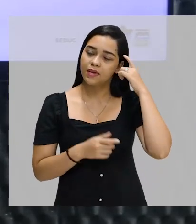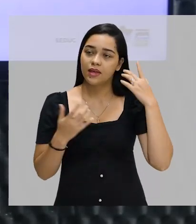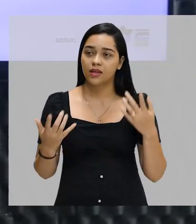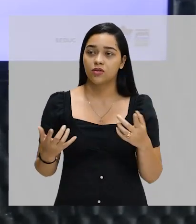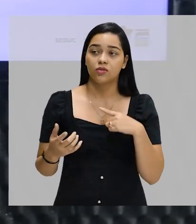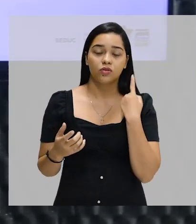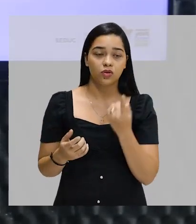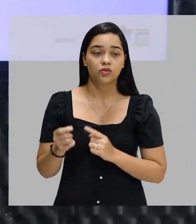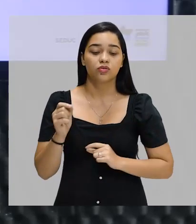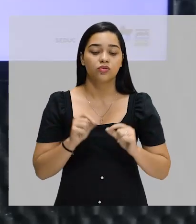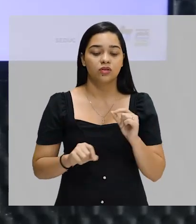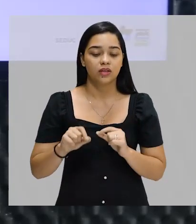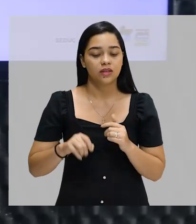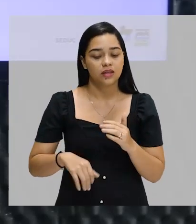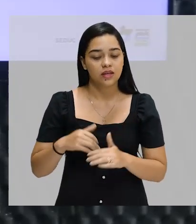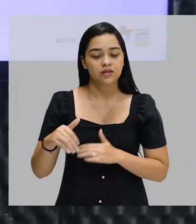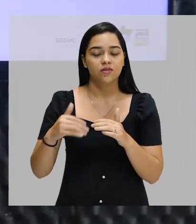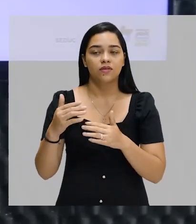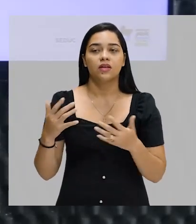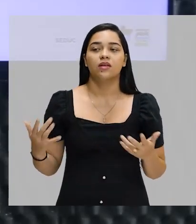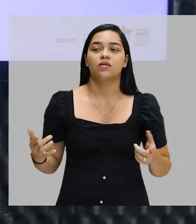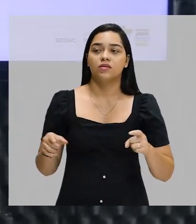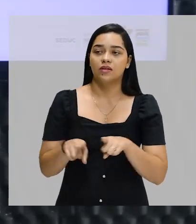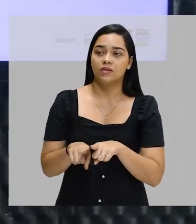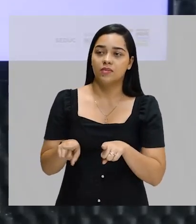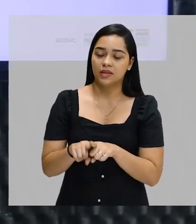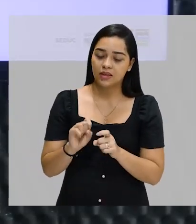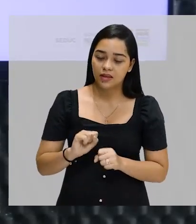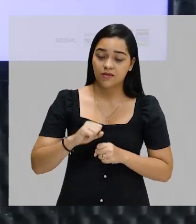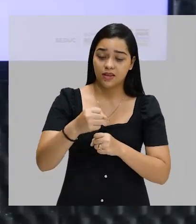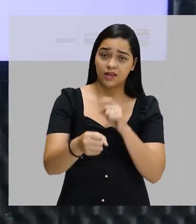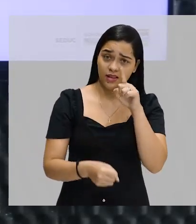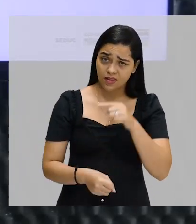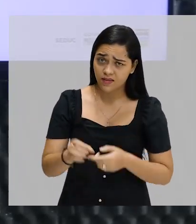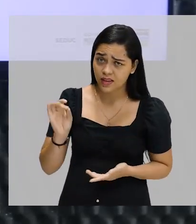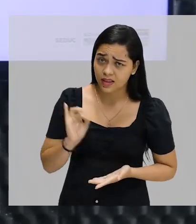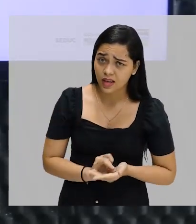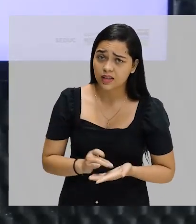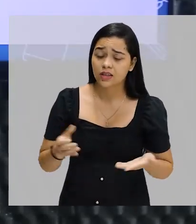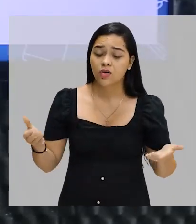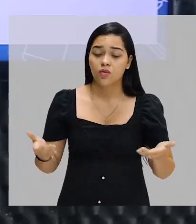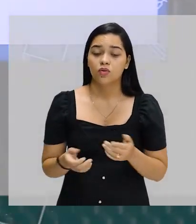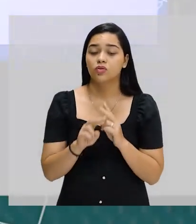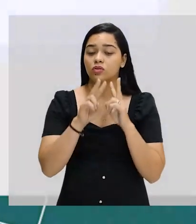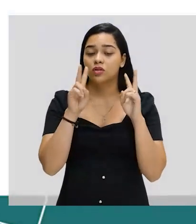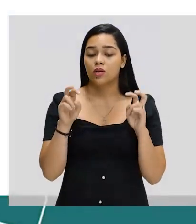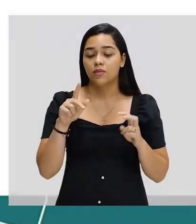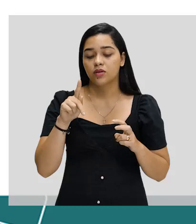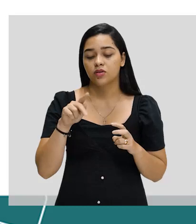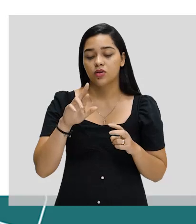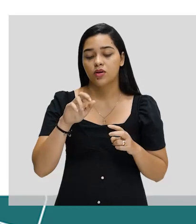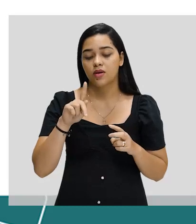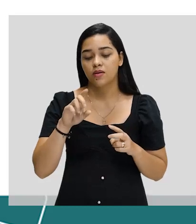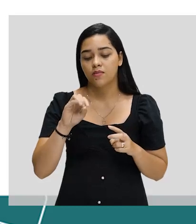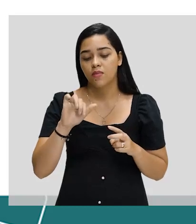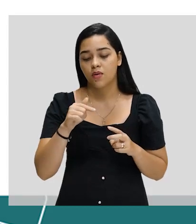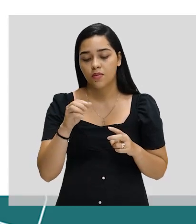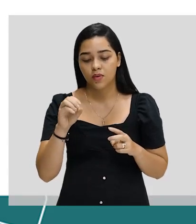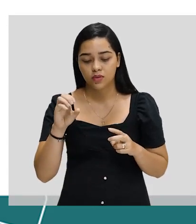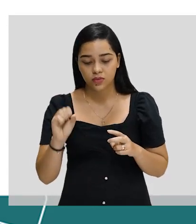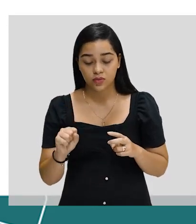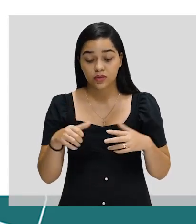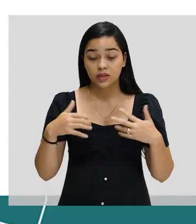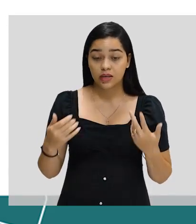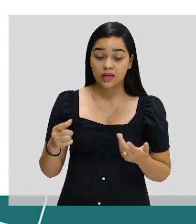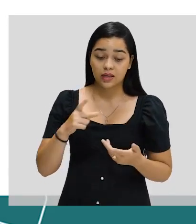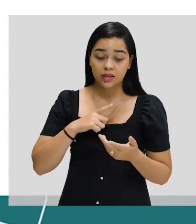o qual nós estamos desenvolvendo, estamos defendendo, não é verdade? Então, hoje nós vamos falar de preposição. A preposição,